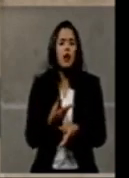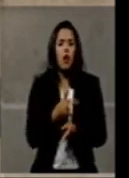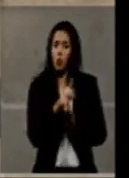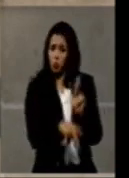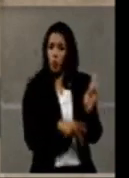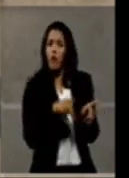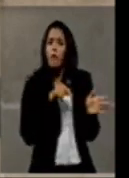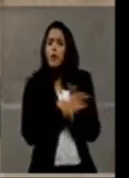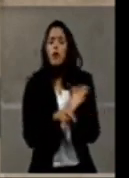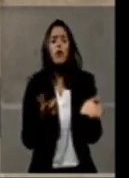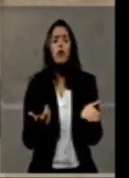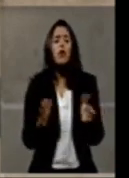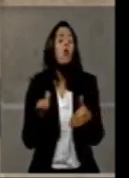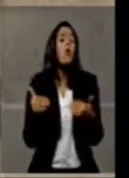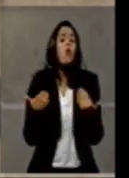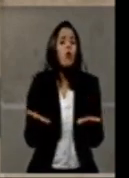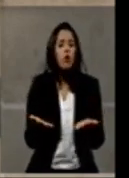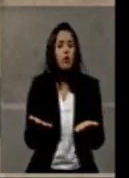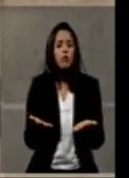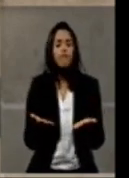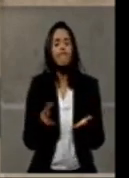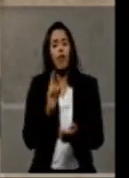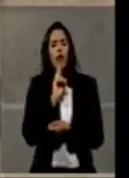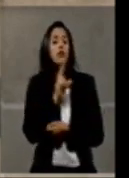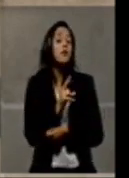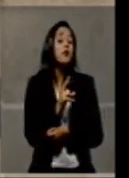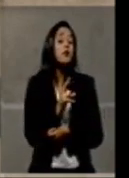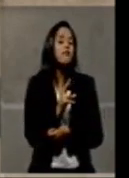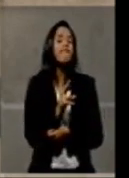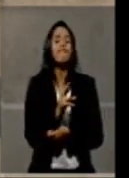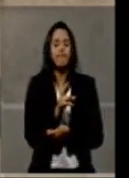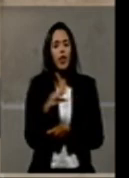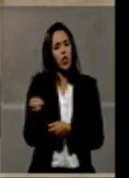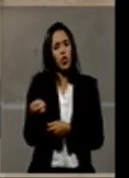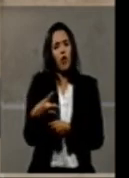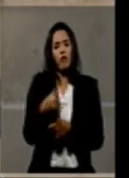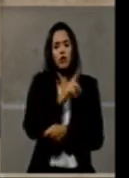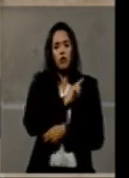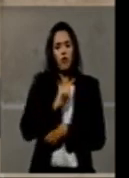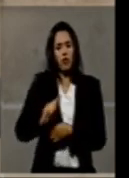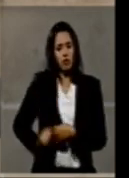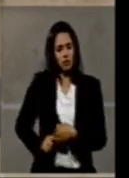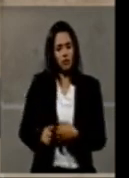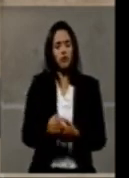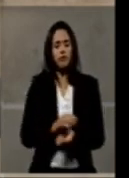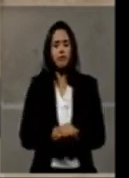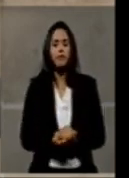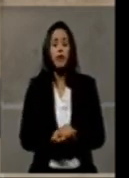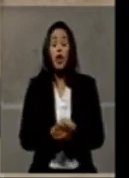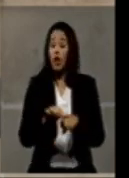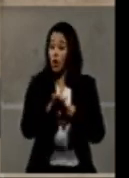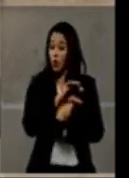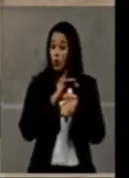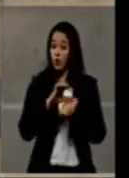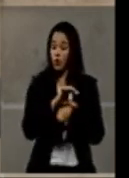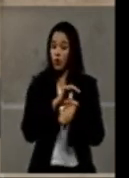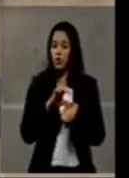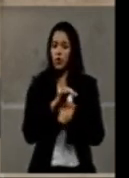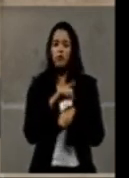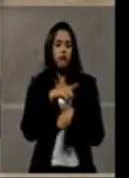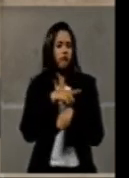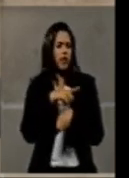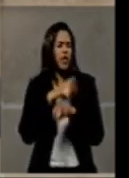de justiça a resposta terá que ser dada nos novos governantes a constituição com